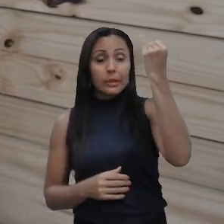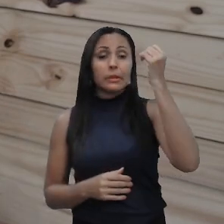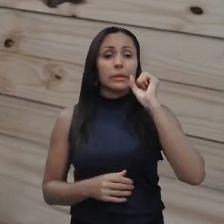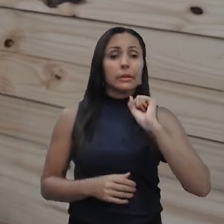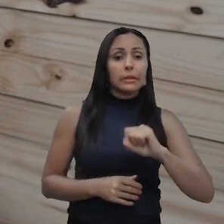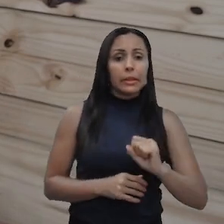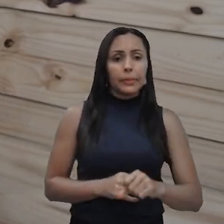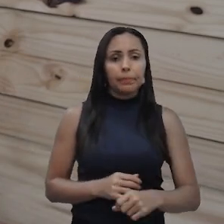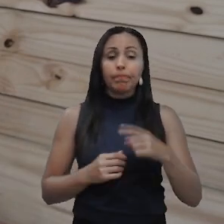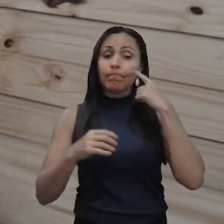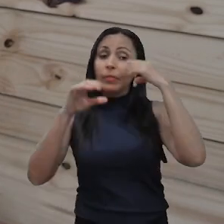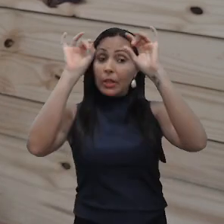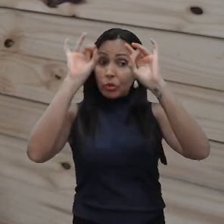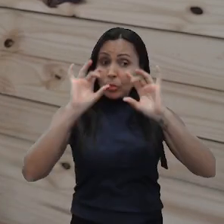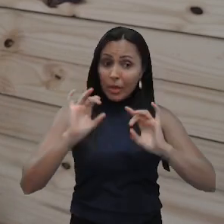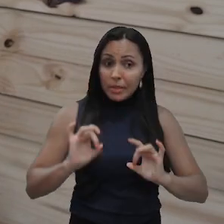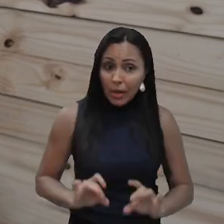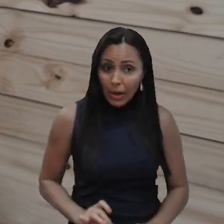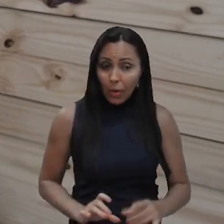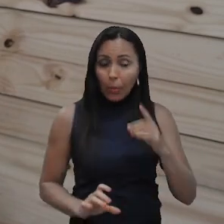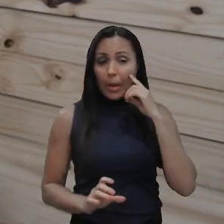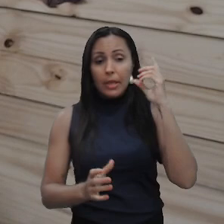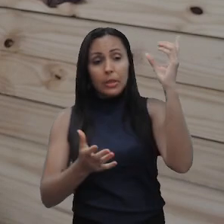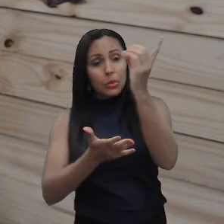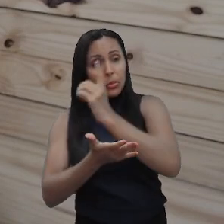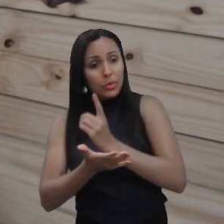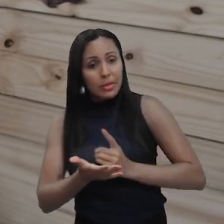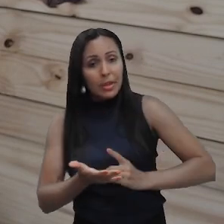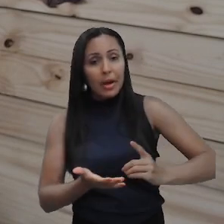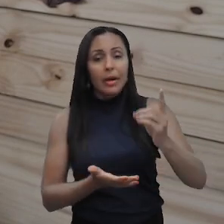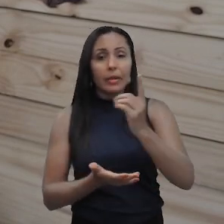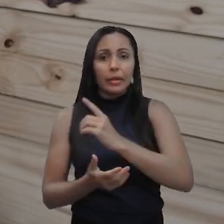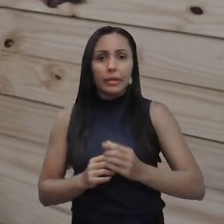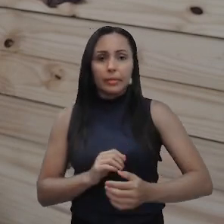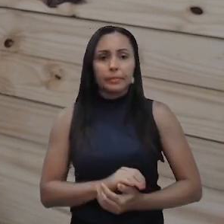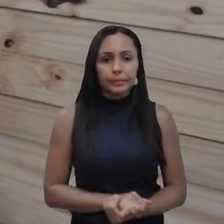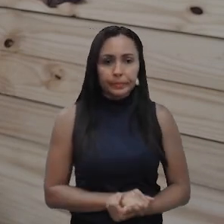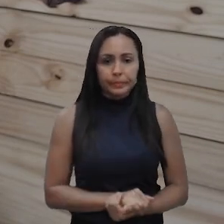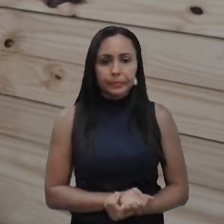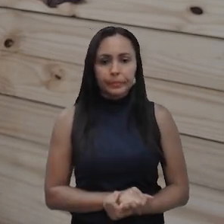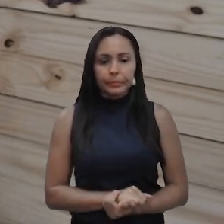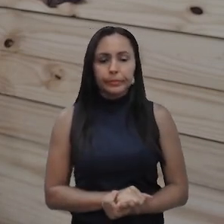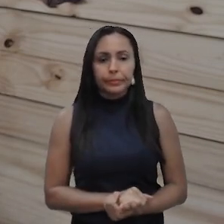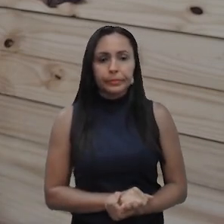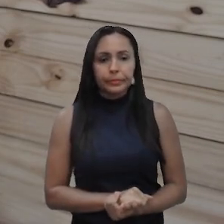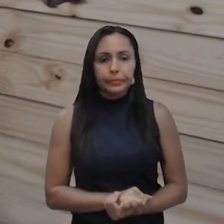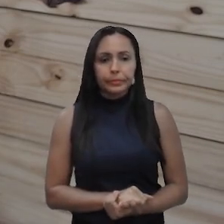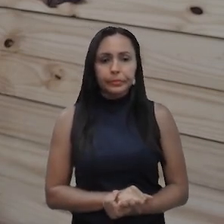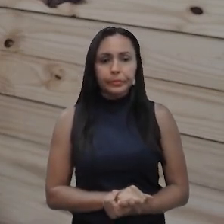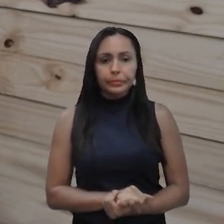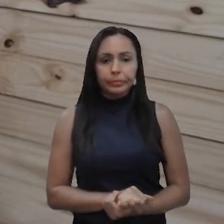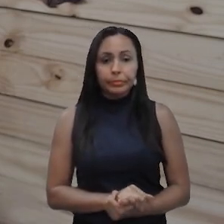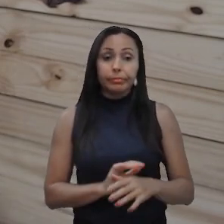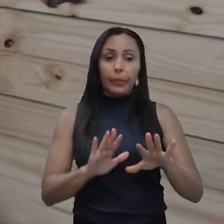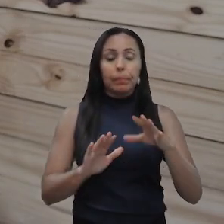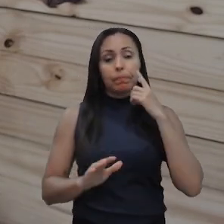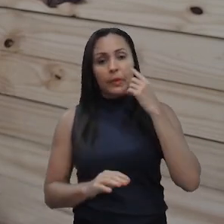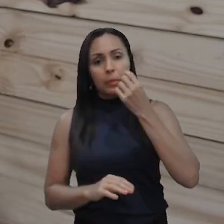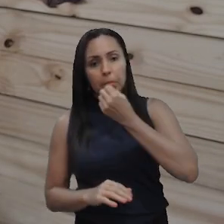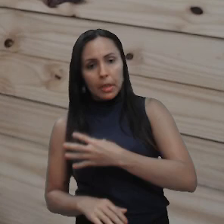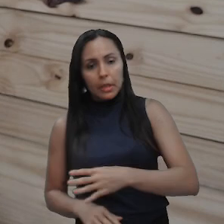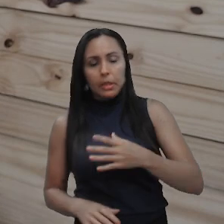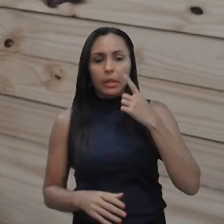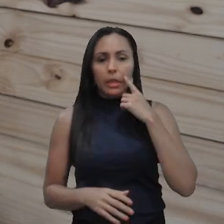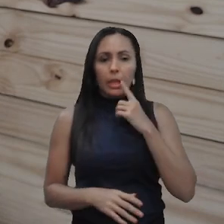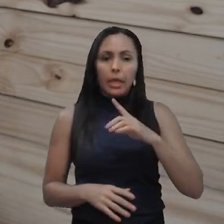e especialmente no design editorial, que é um bocado de coisa que a gente vai falar durante esse semestre. Bem, então de toda maneira,